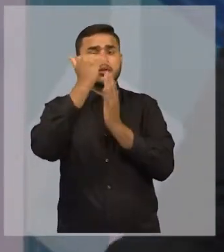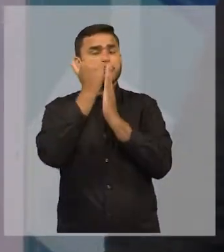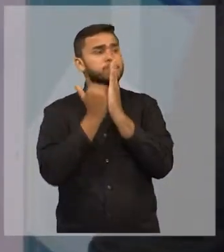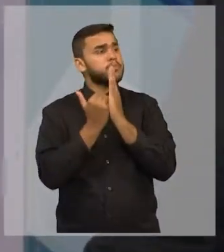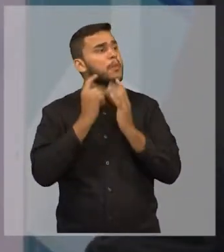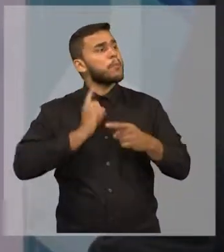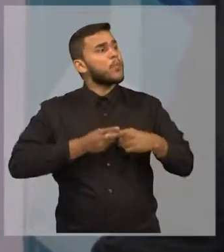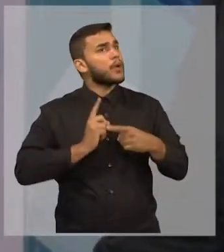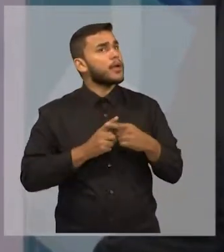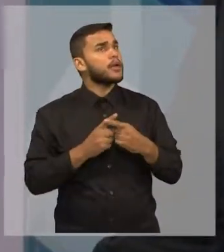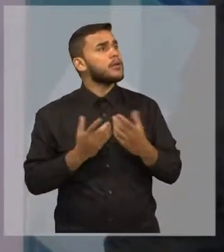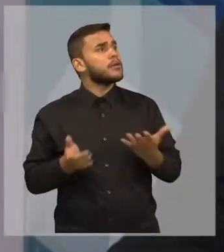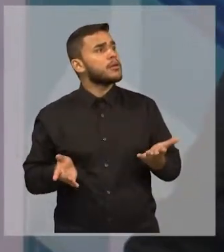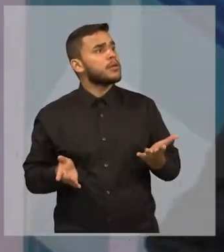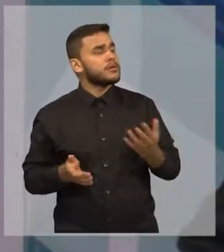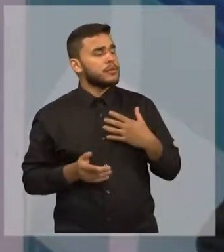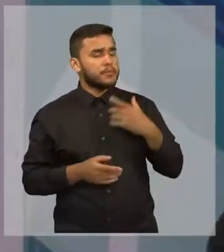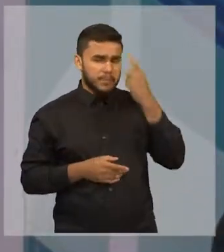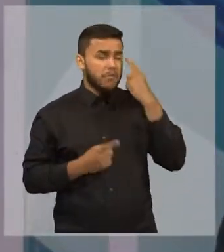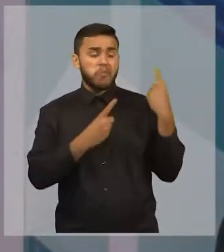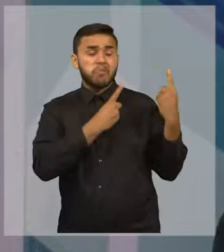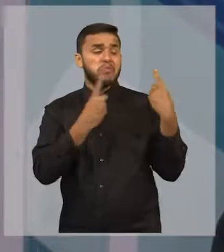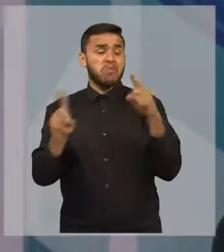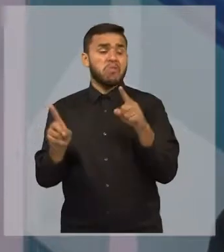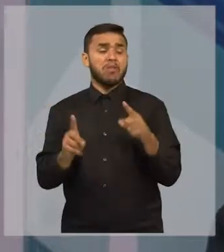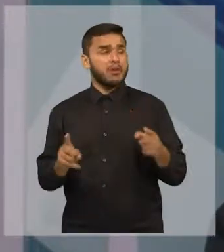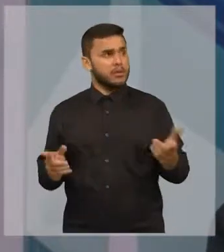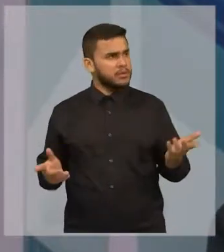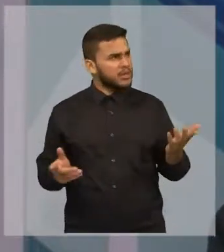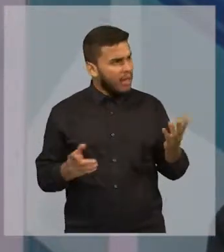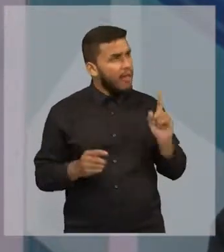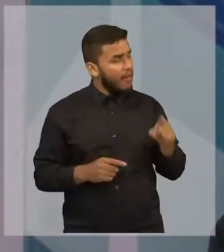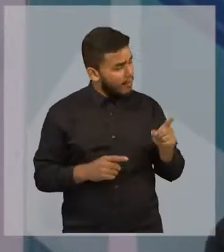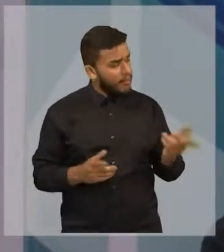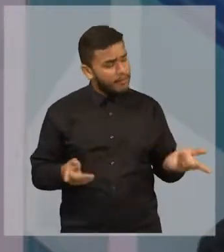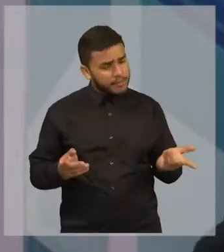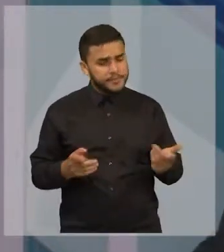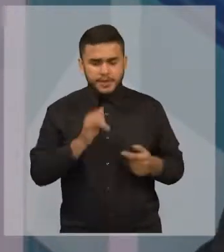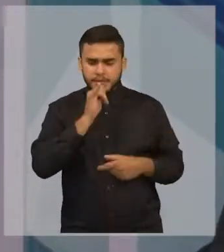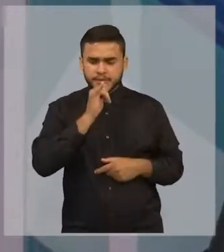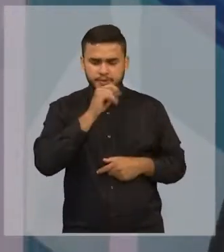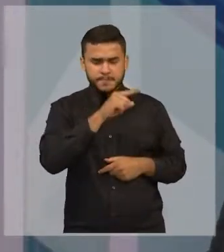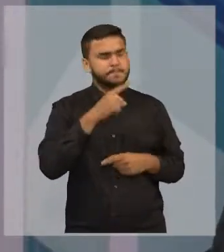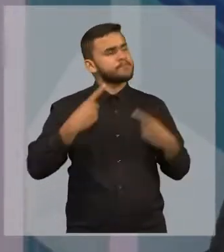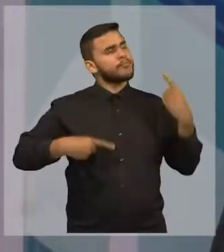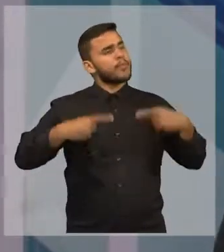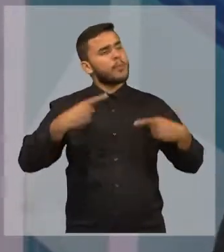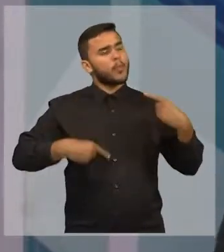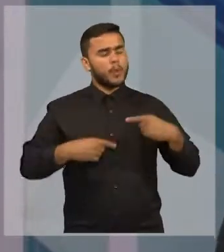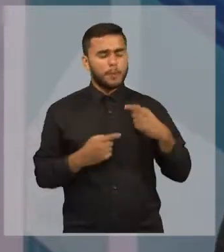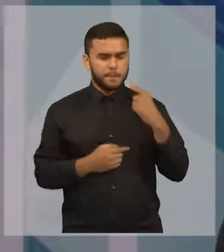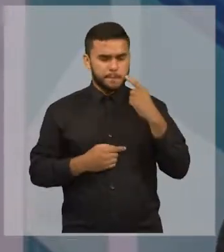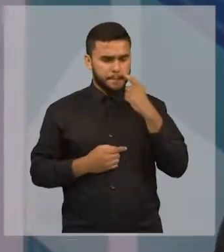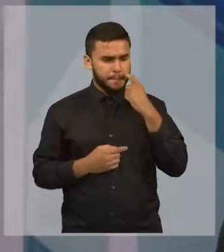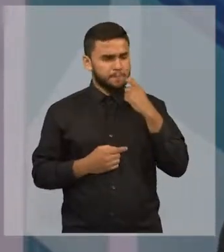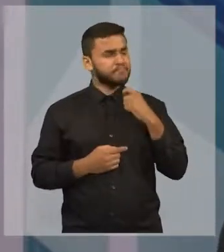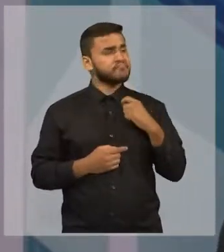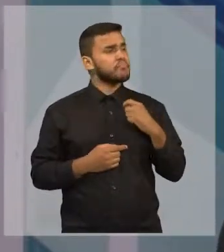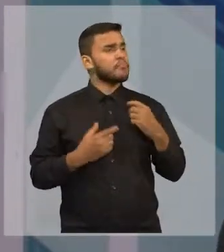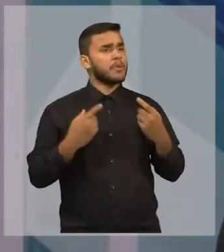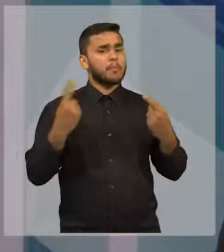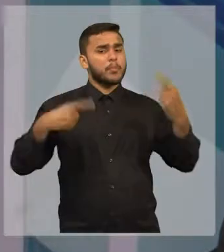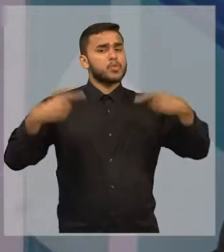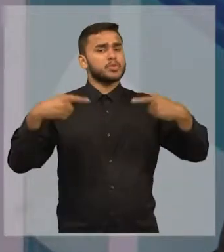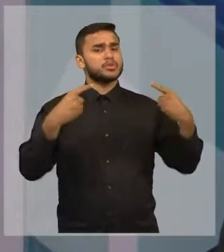da política, não é? Vamos dizer assim, a política foi colocada de